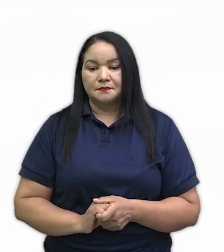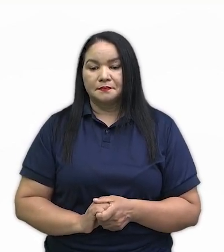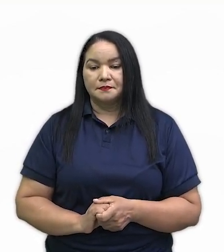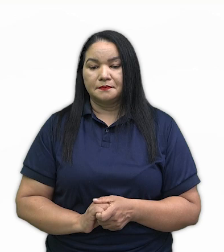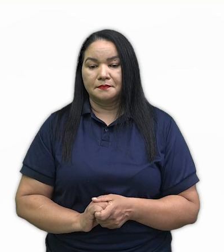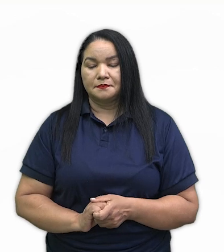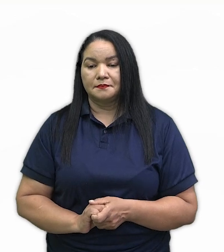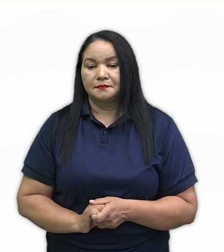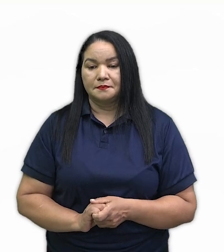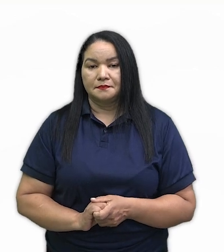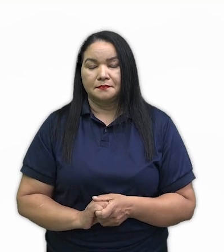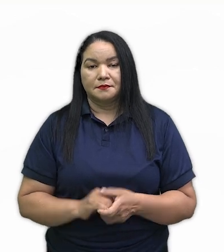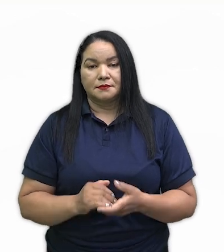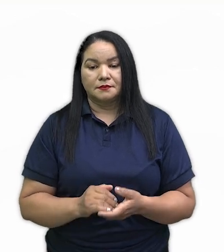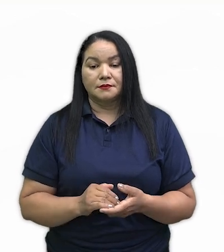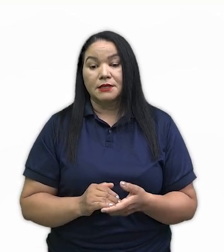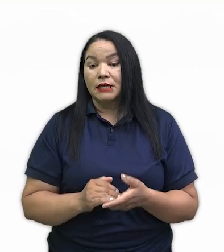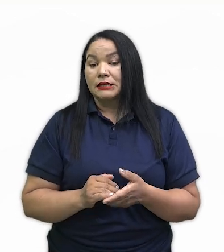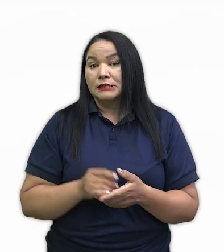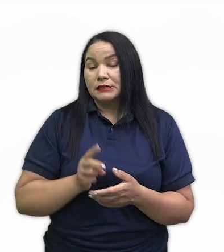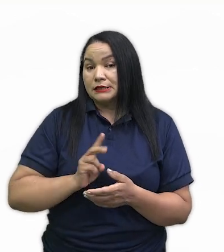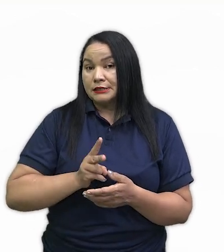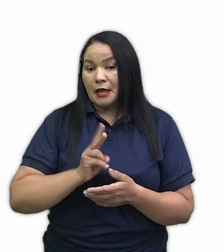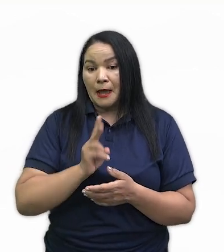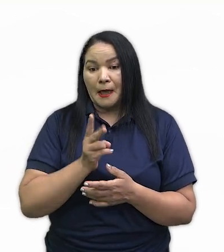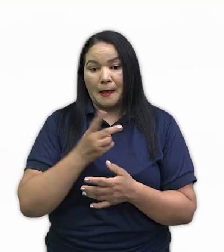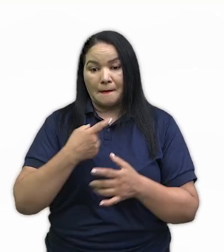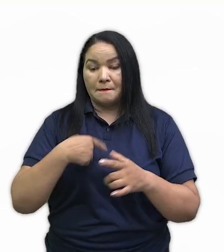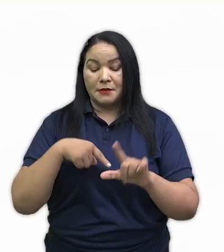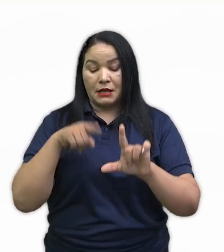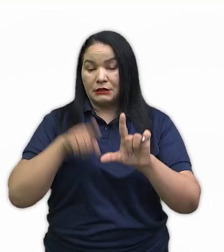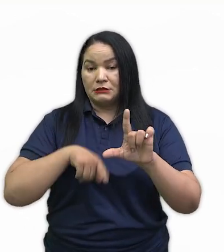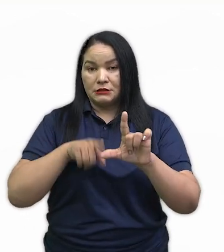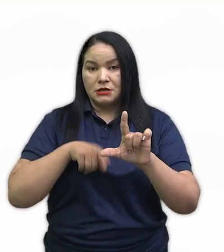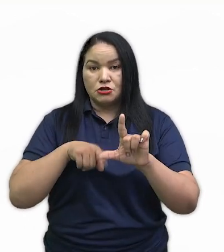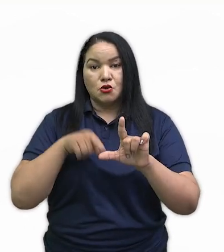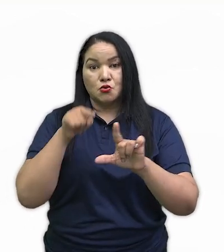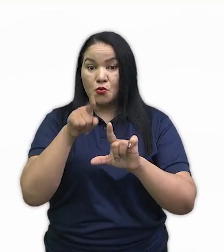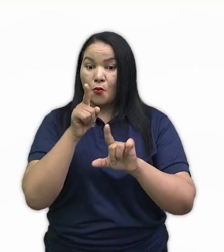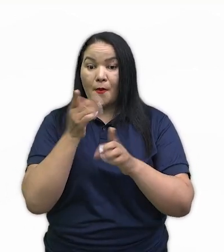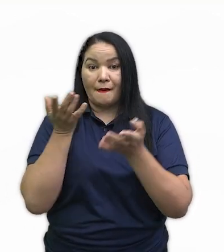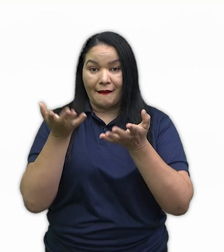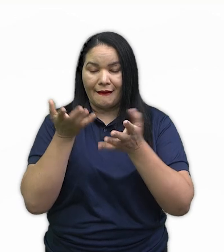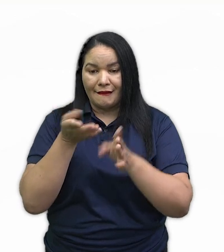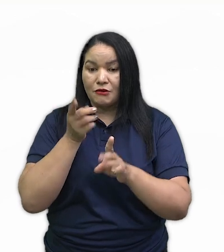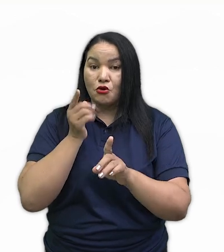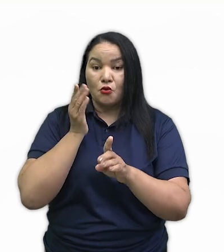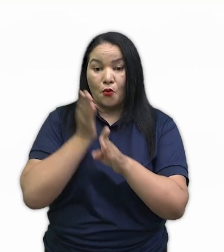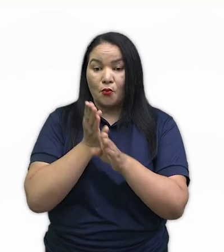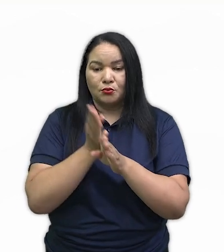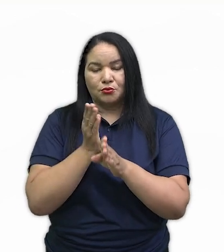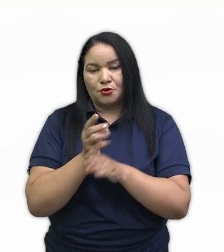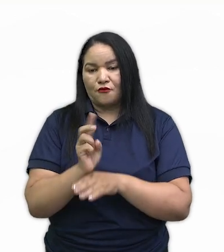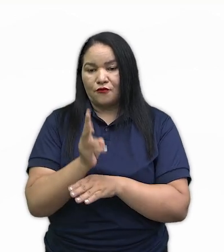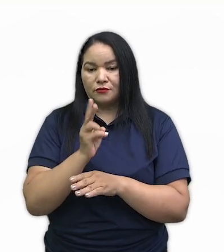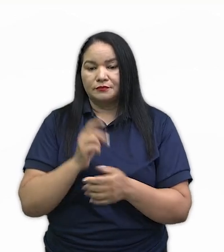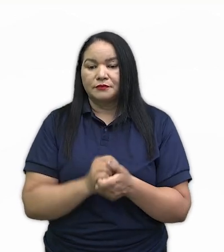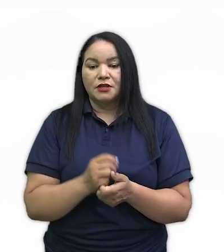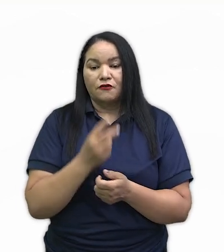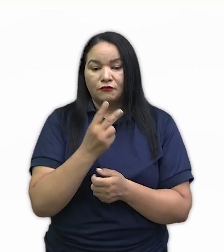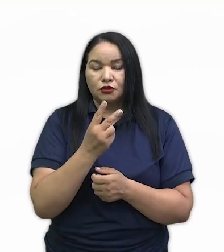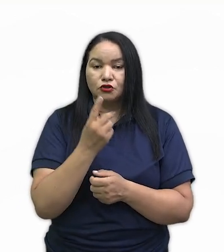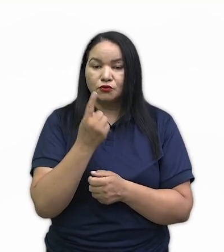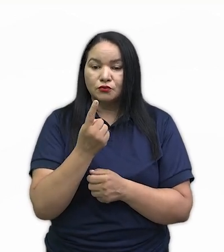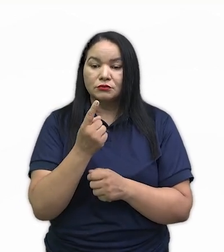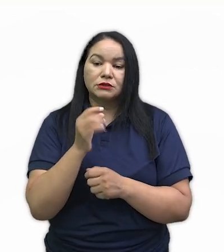essa multiplicação sempre pela letra da qual você quer encontrar o seu valor. 21C vezes 1